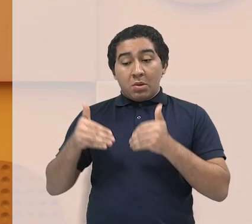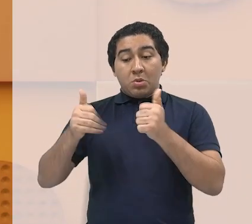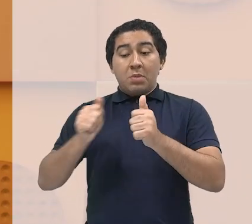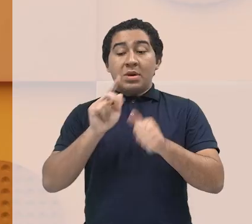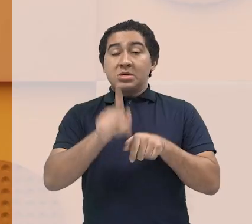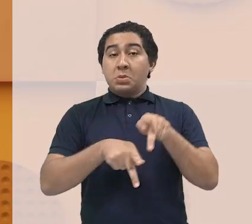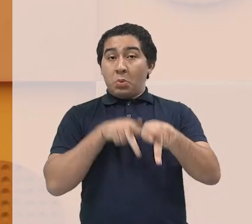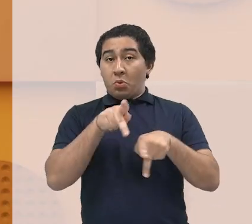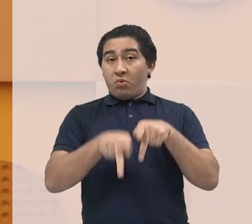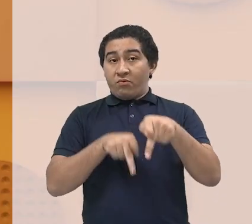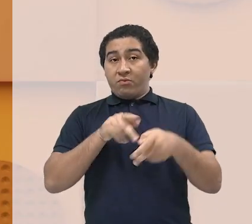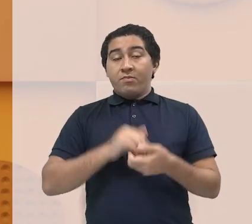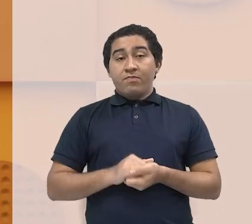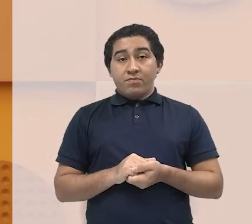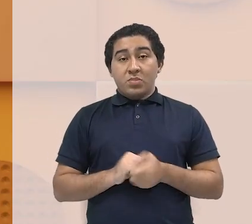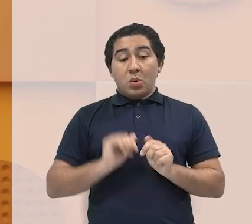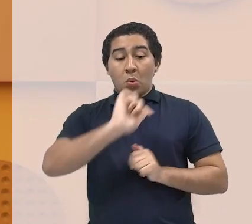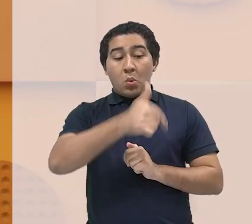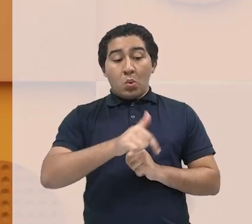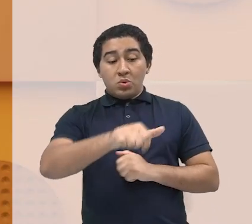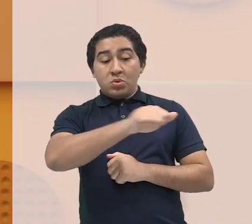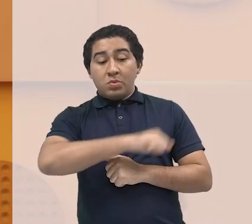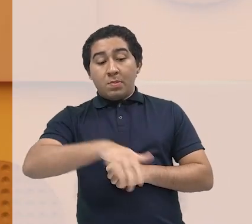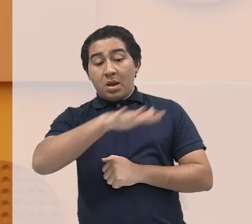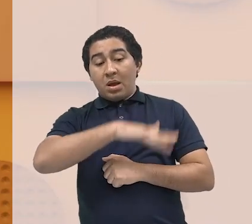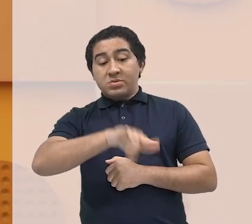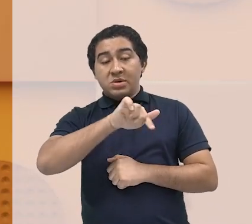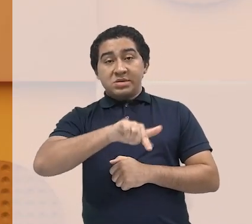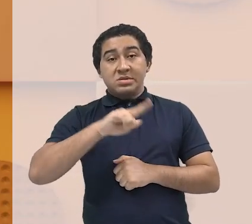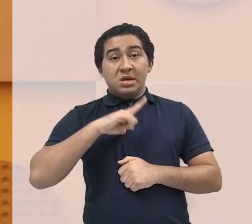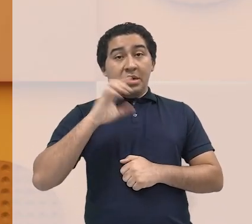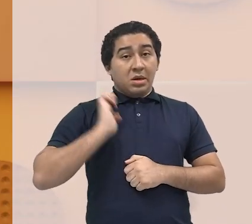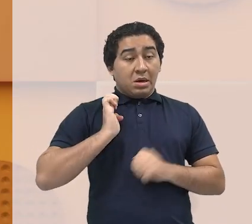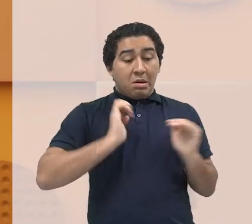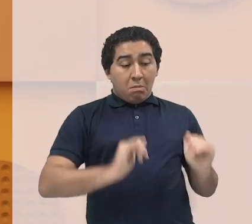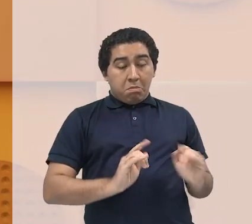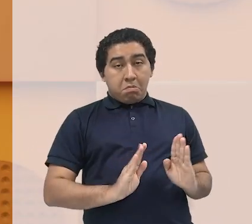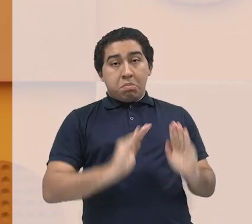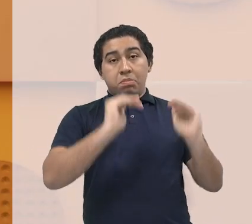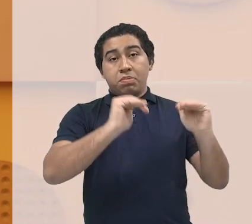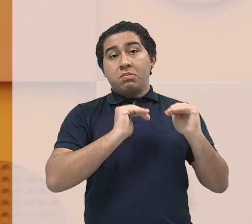populações. Né, enquanto em outros locais ocupados por pessoas com maior poder aquisitivo,